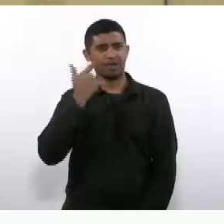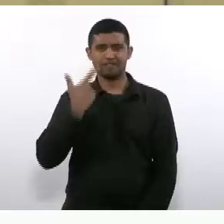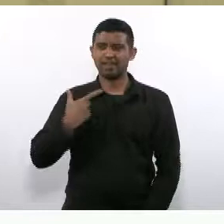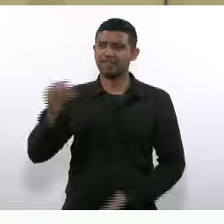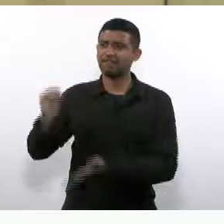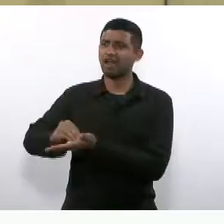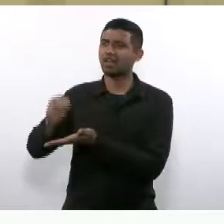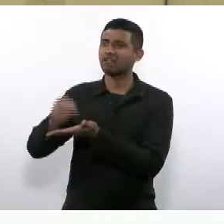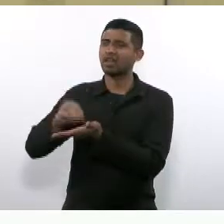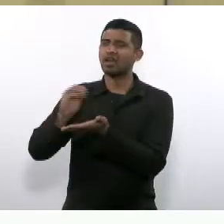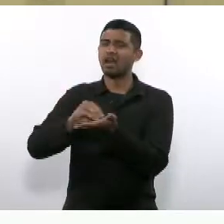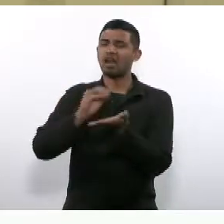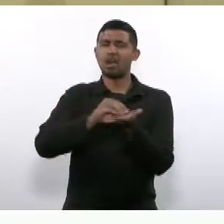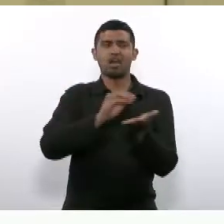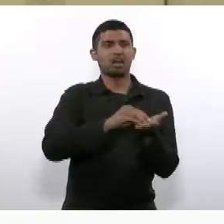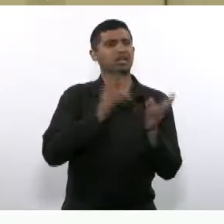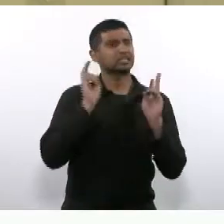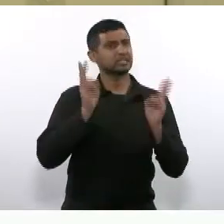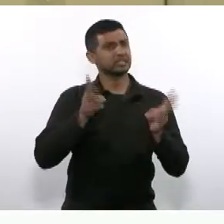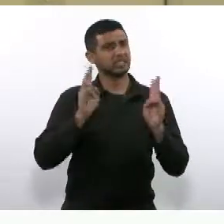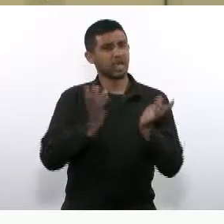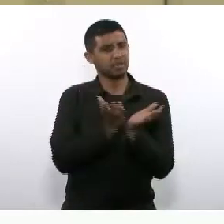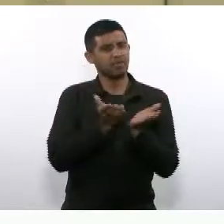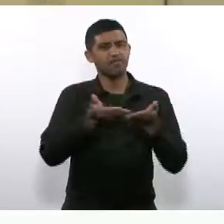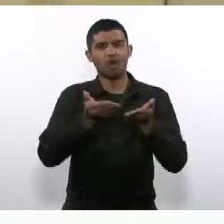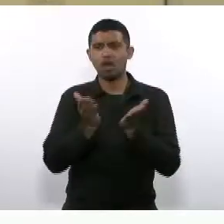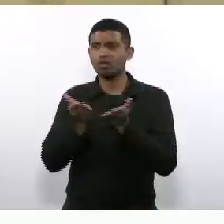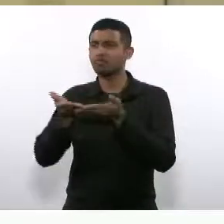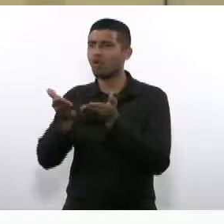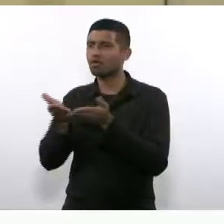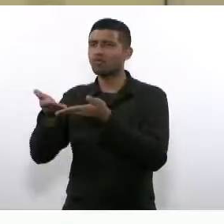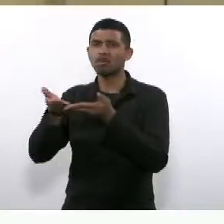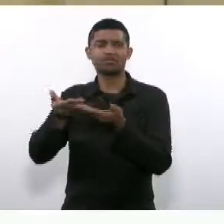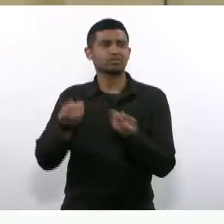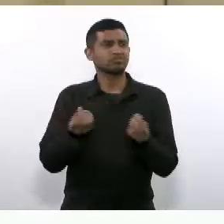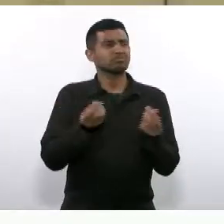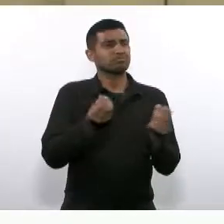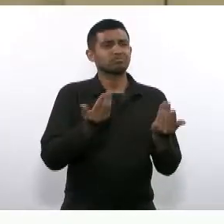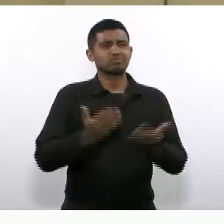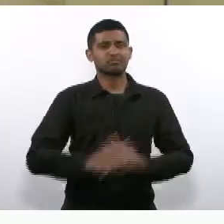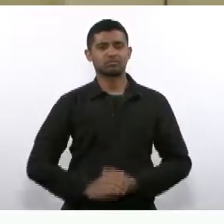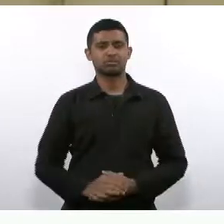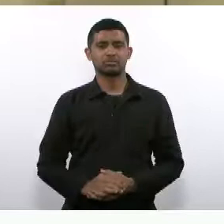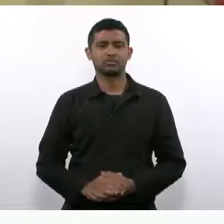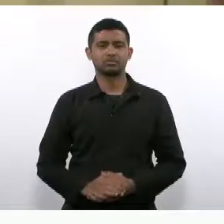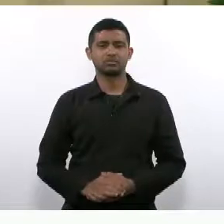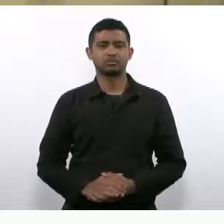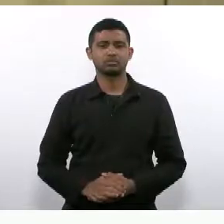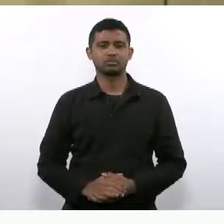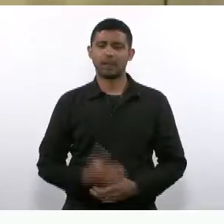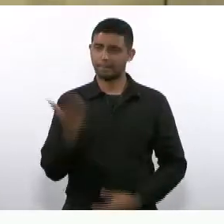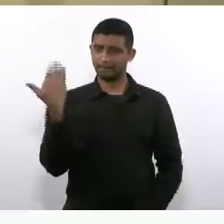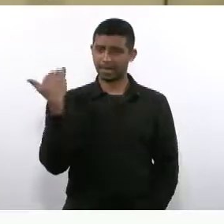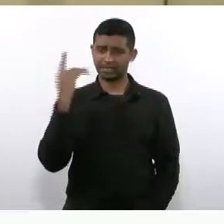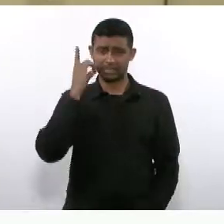sempre perpassou por todos os fóruns que a deputada